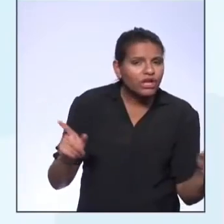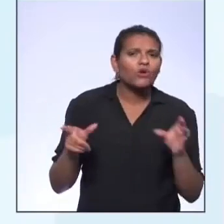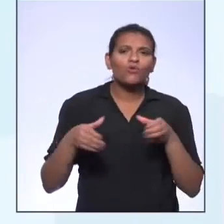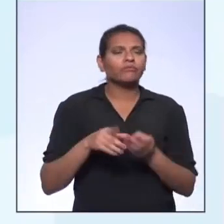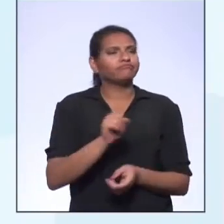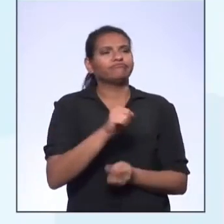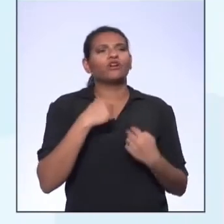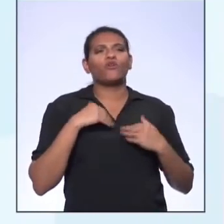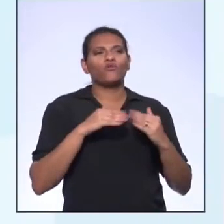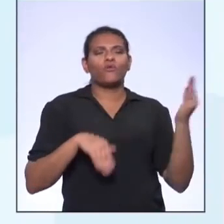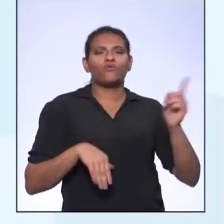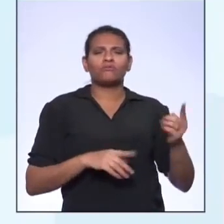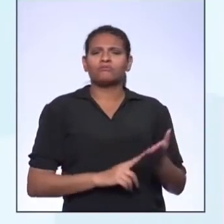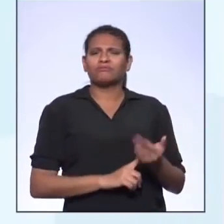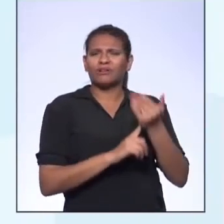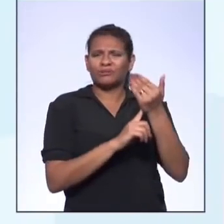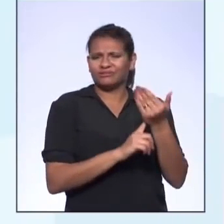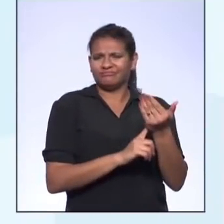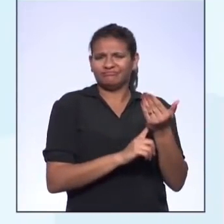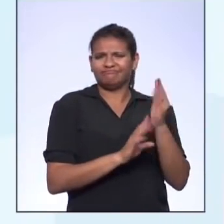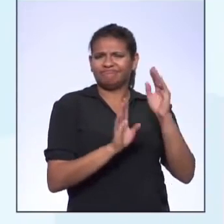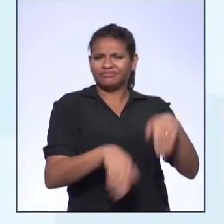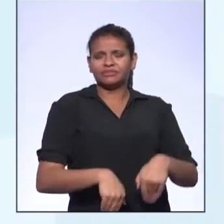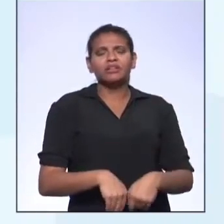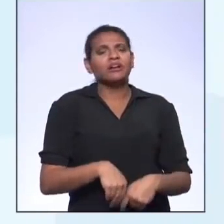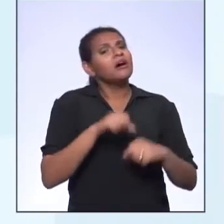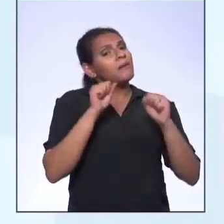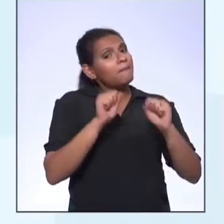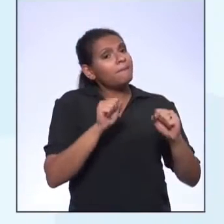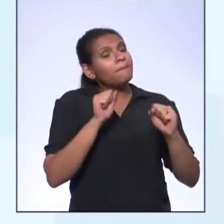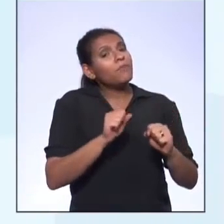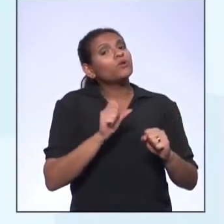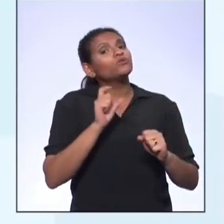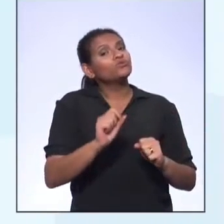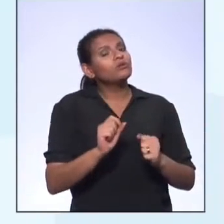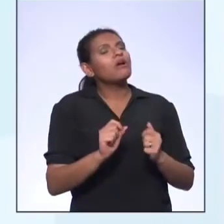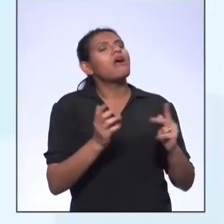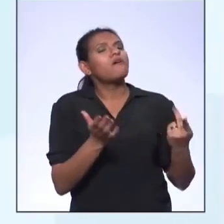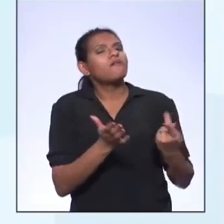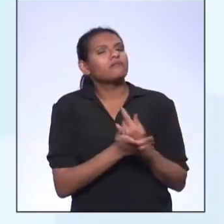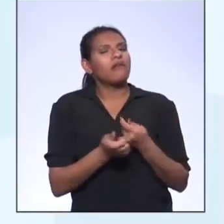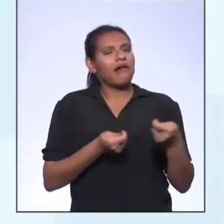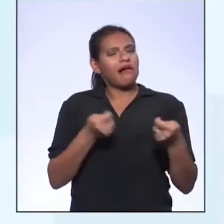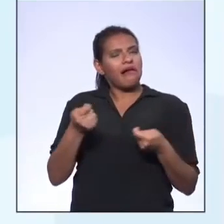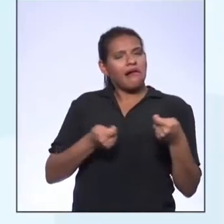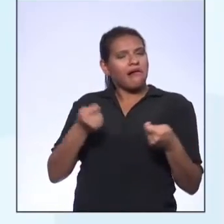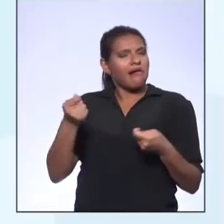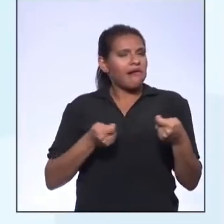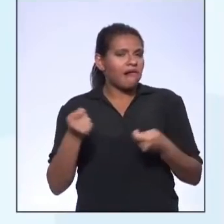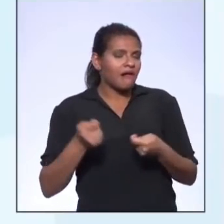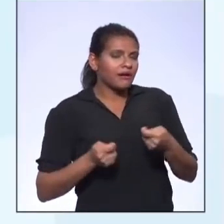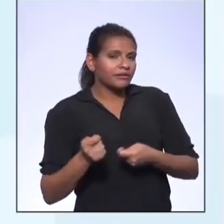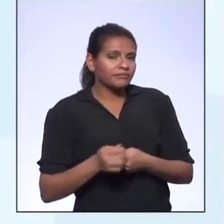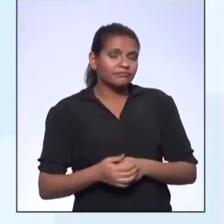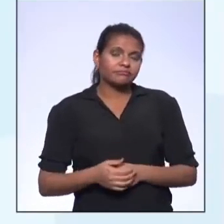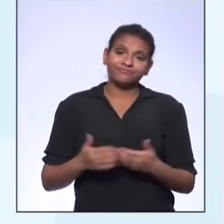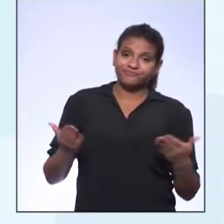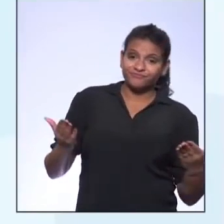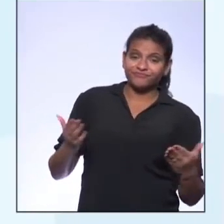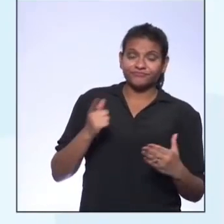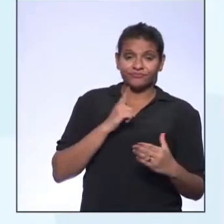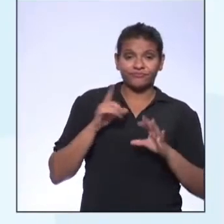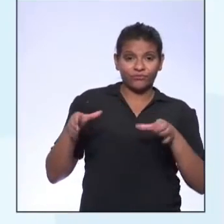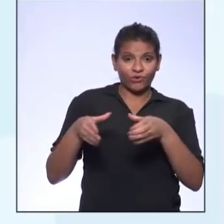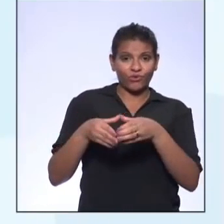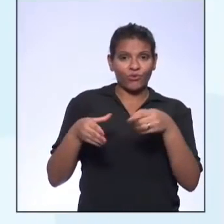pois acredita que a tecnologia pode ser usada para manipulação e controle de massa. Resumindo a história,